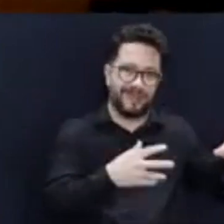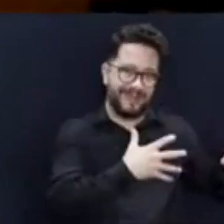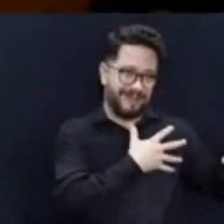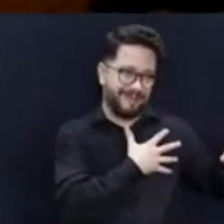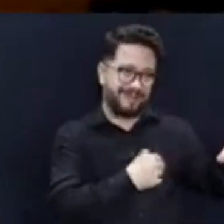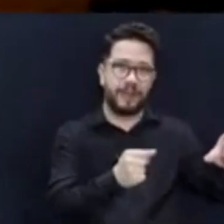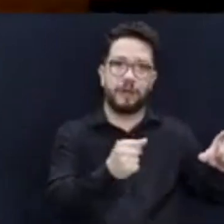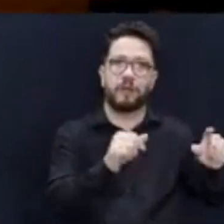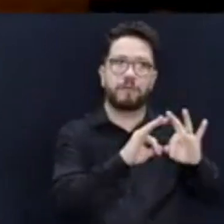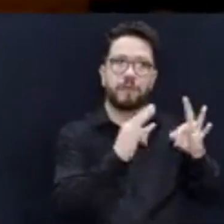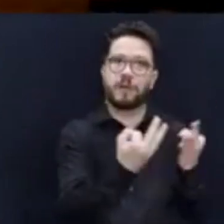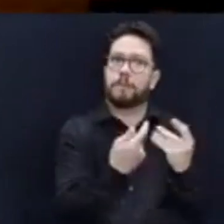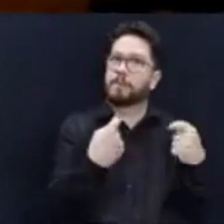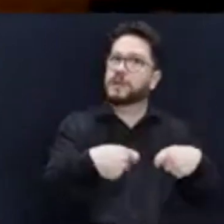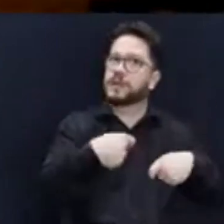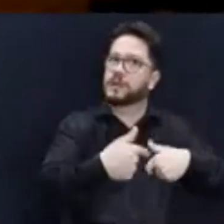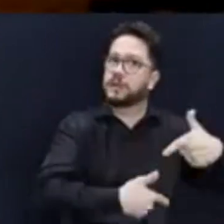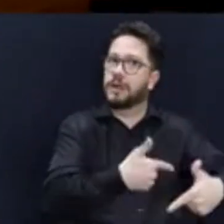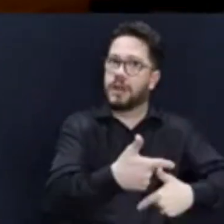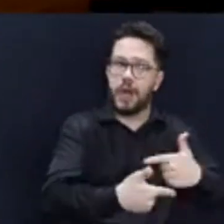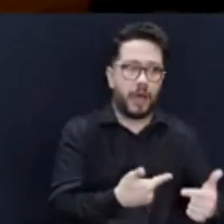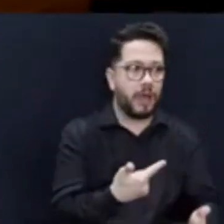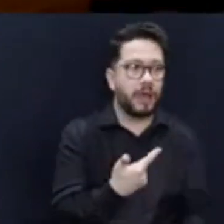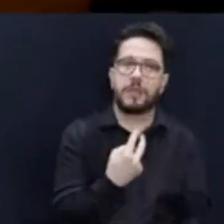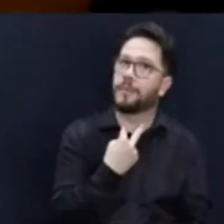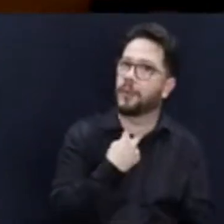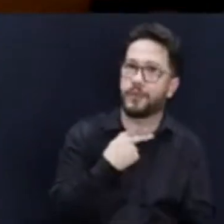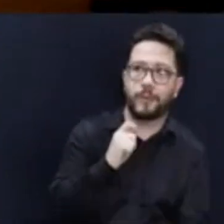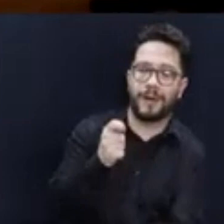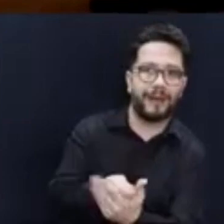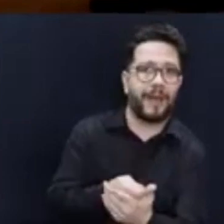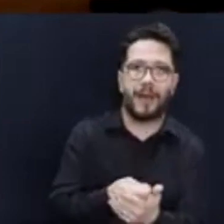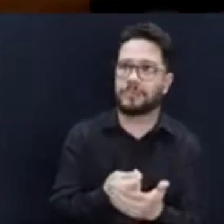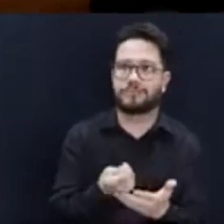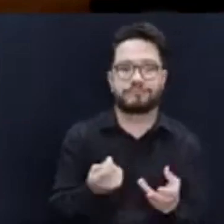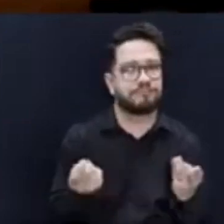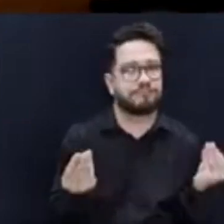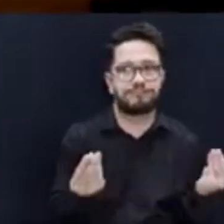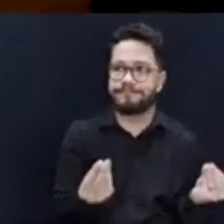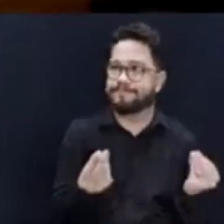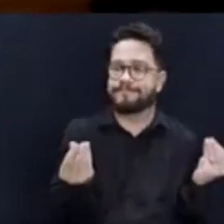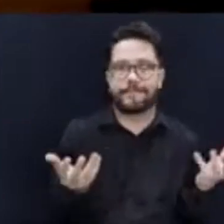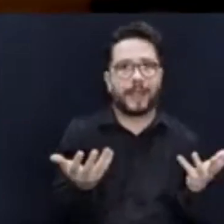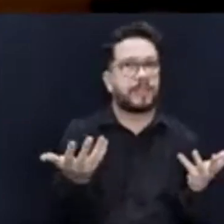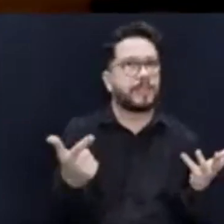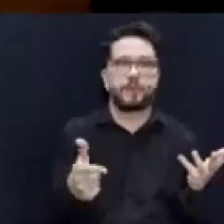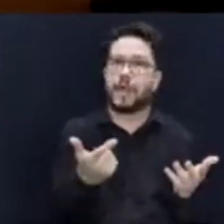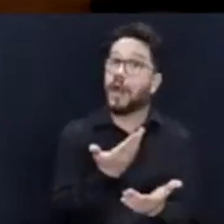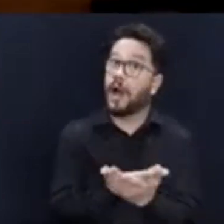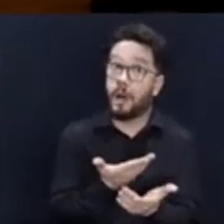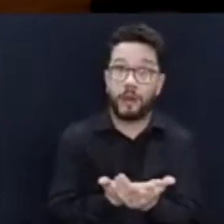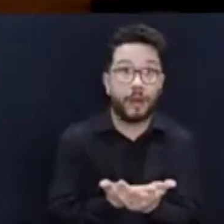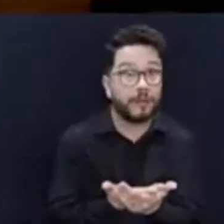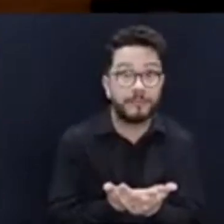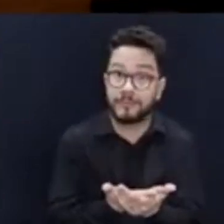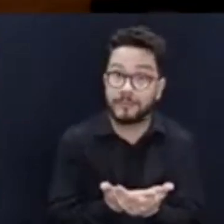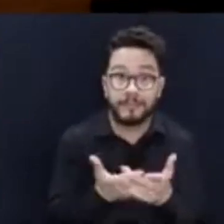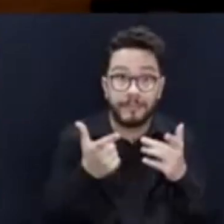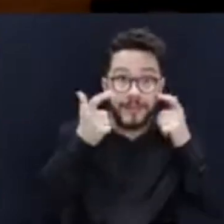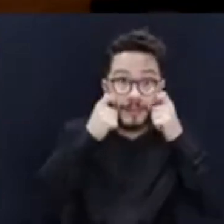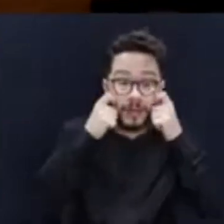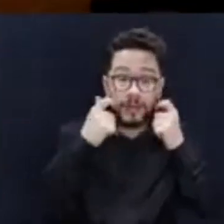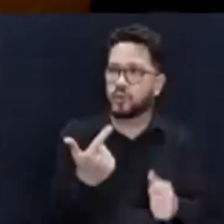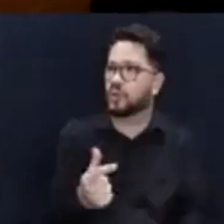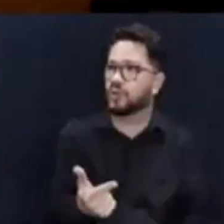pai tem que trabalhar e não tem como pagar um colégio Privado não tem aula não tem aula presencial se a pandemia